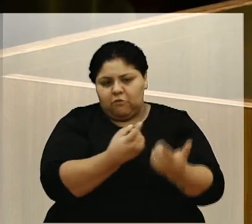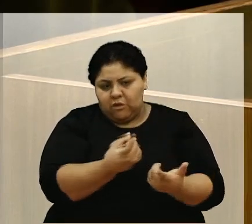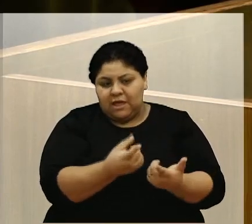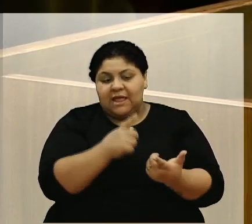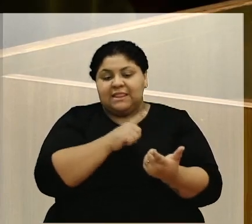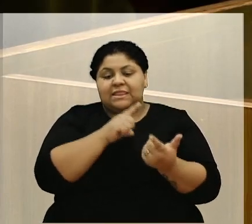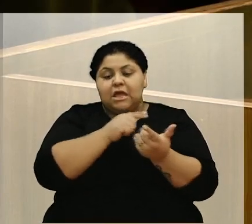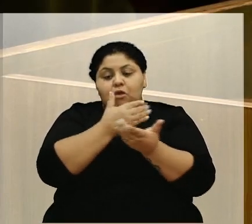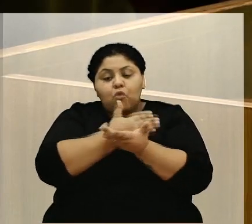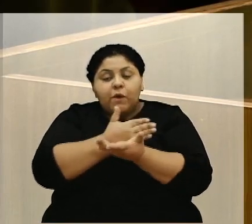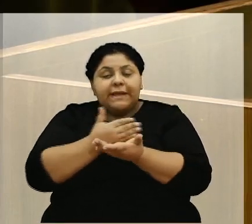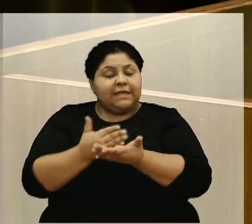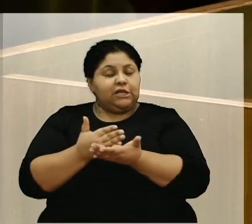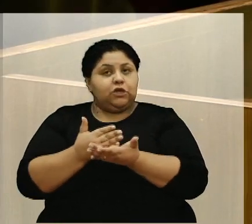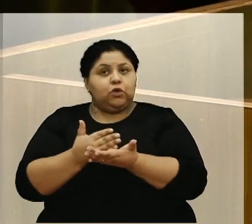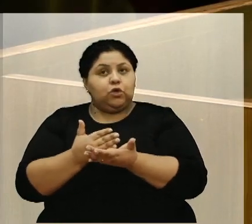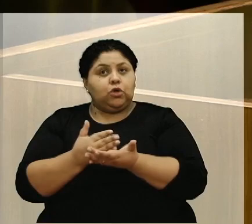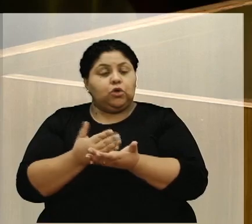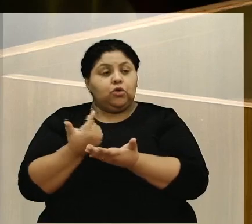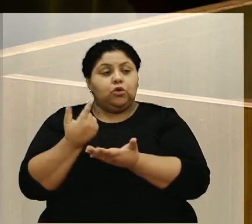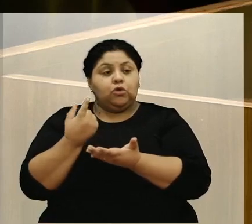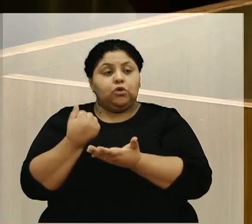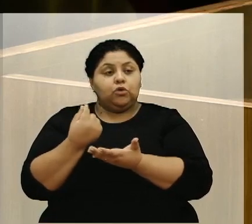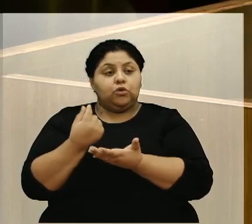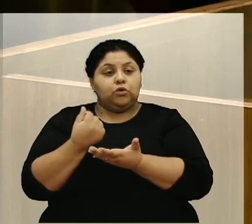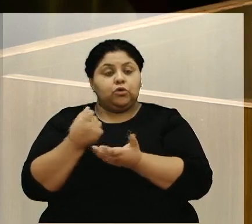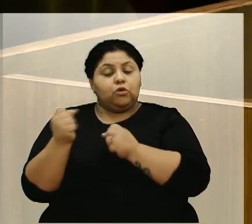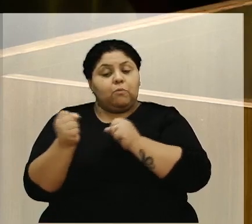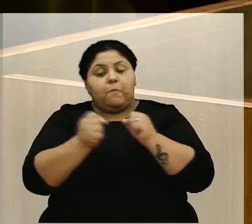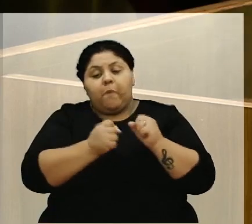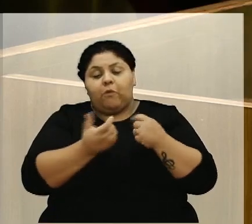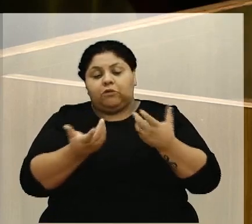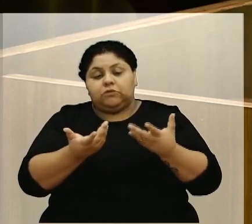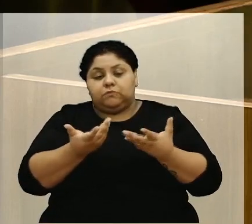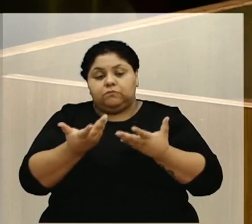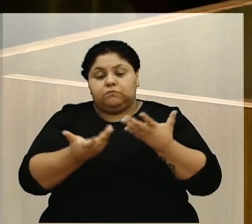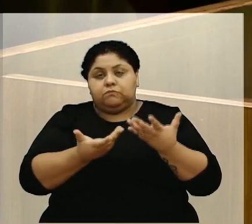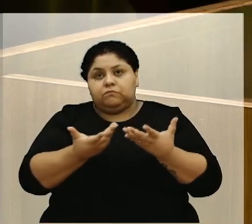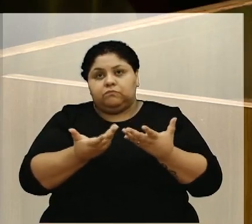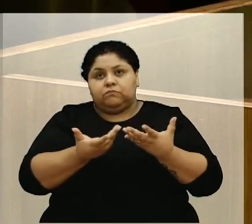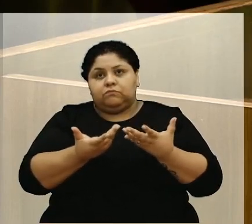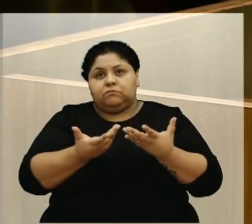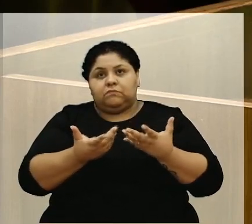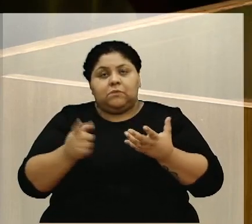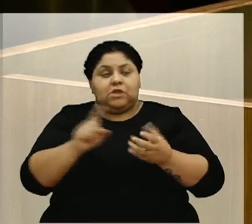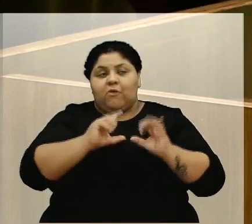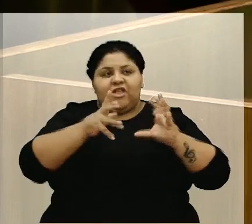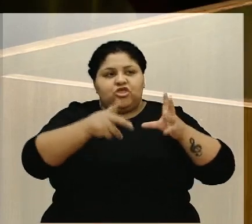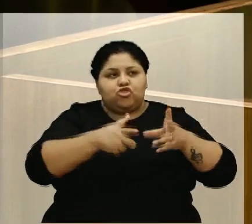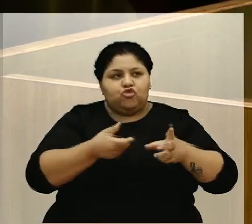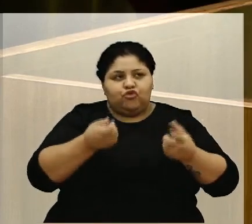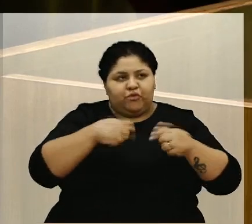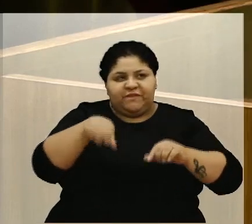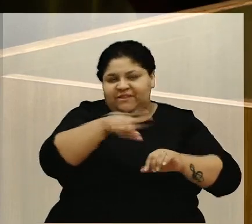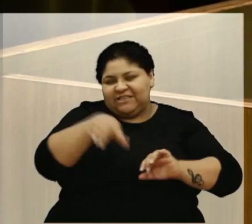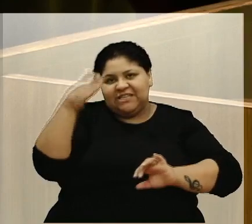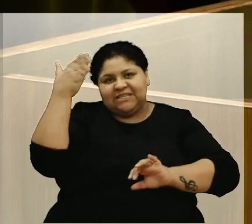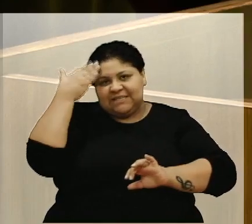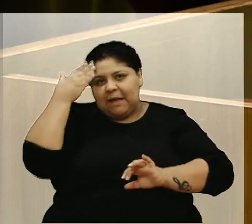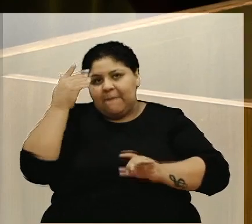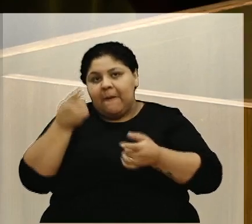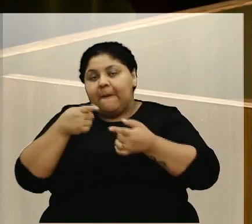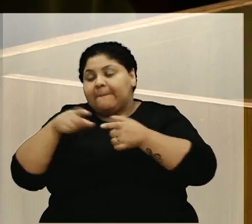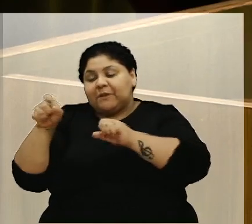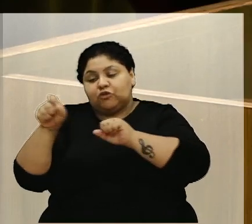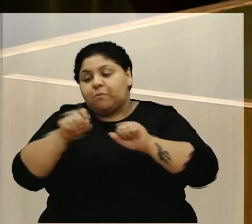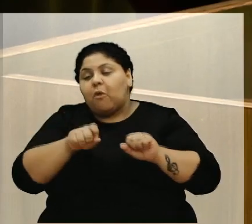início, um valor pode ser, não é tudo que se precisa, a gente sabe disso, mas é o